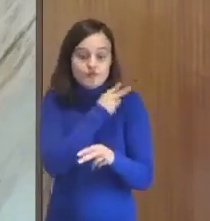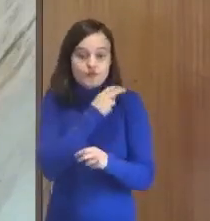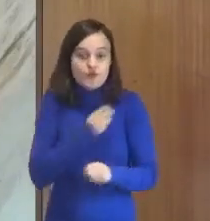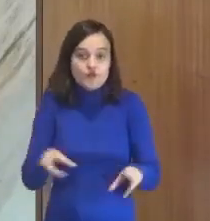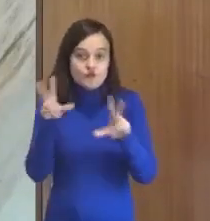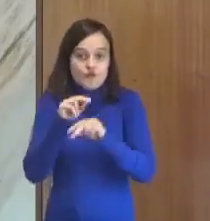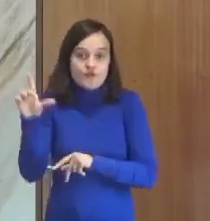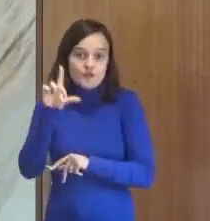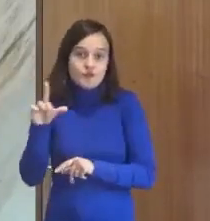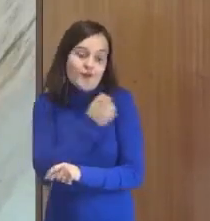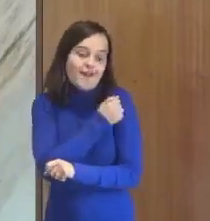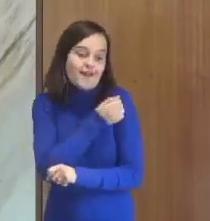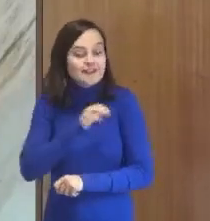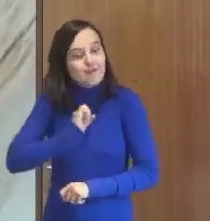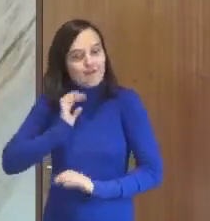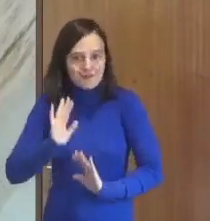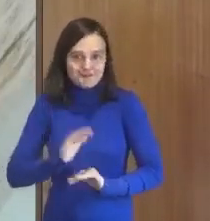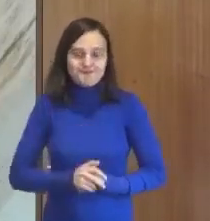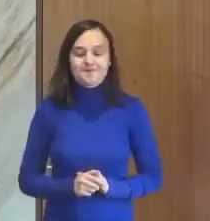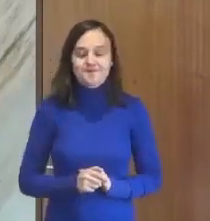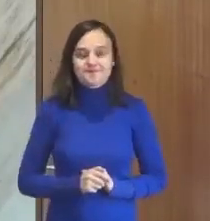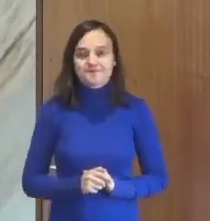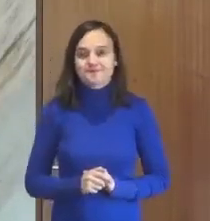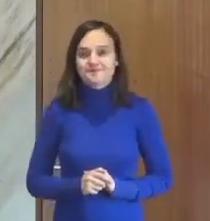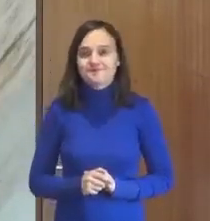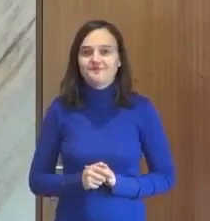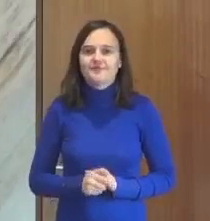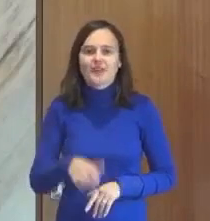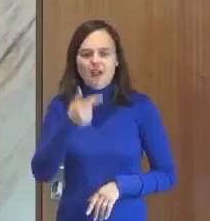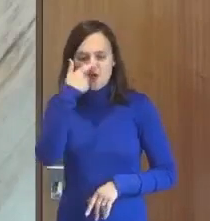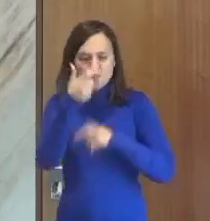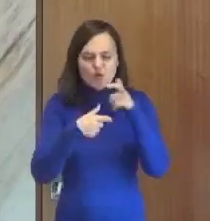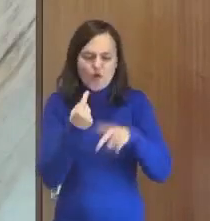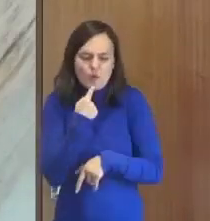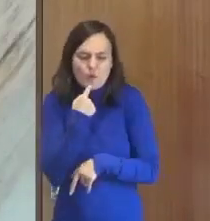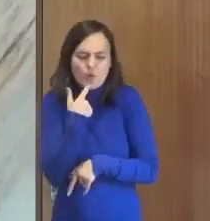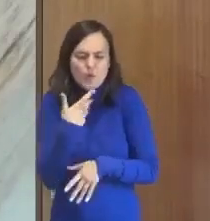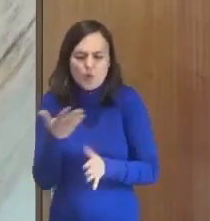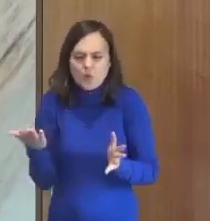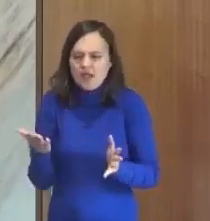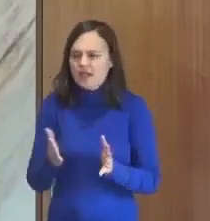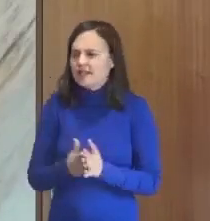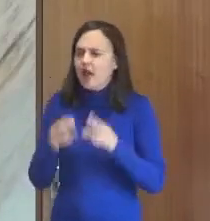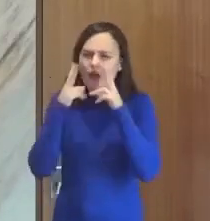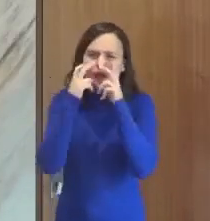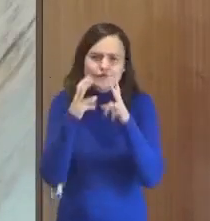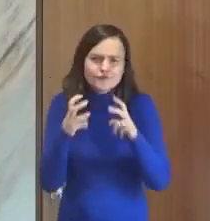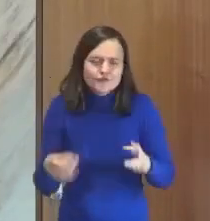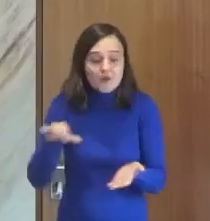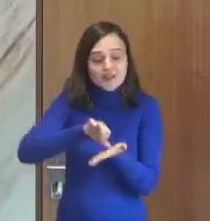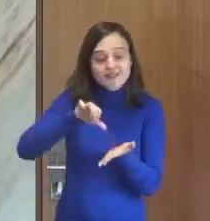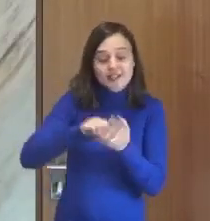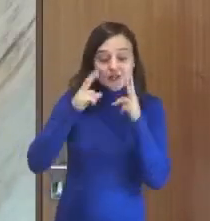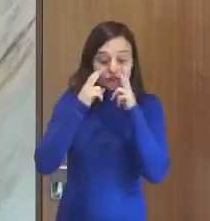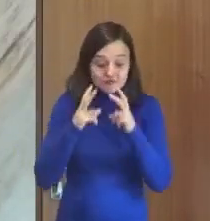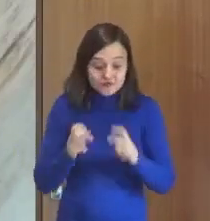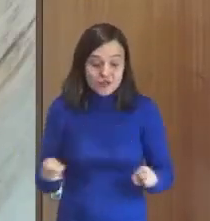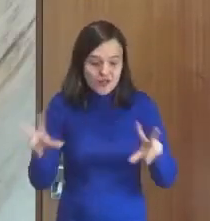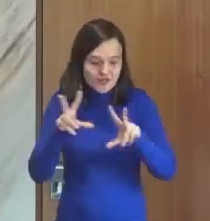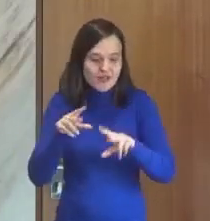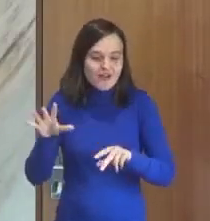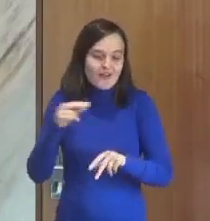Muito bem. Que é a minha casa. Há muita gente que investiga em centros de investigação da Nova de